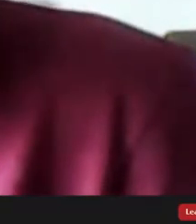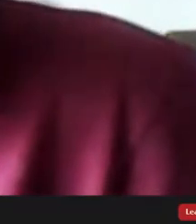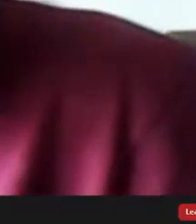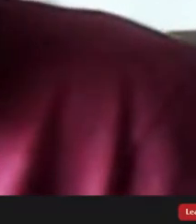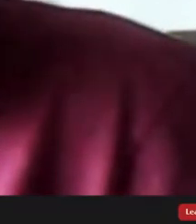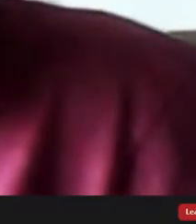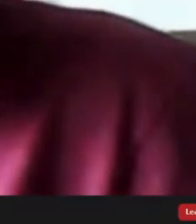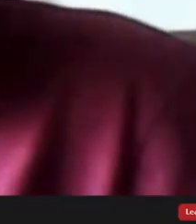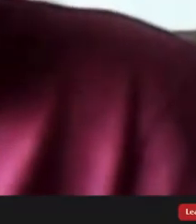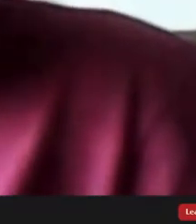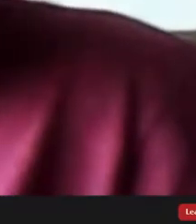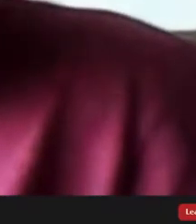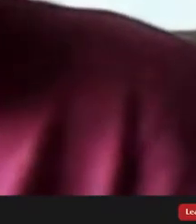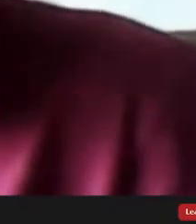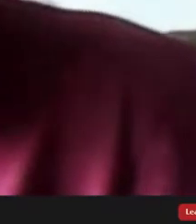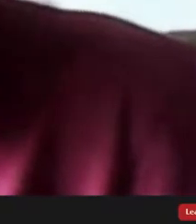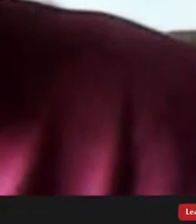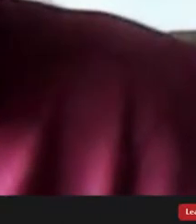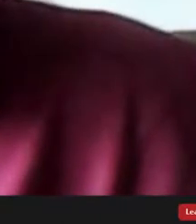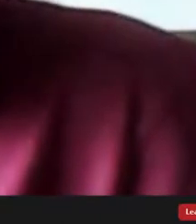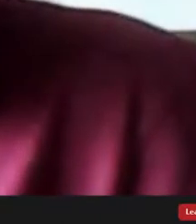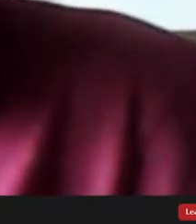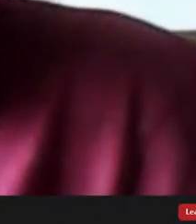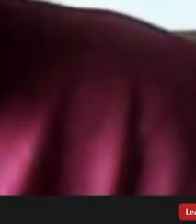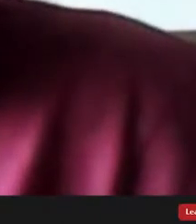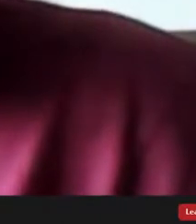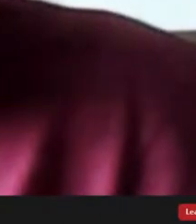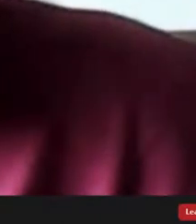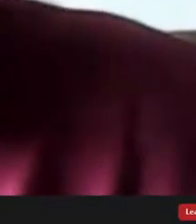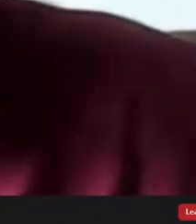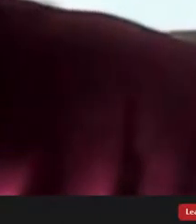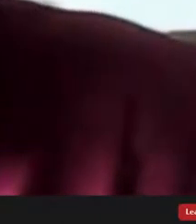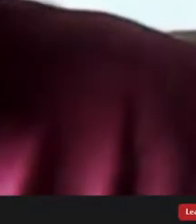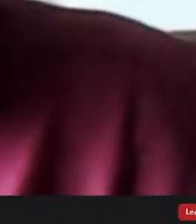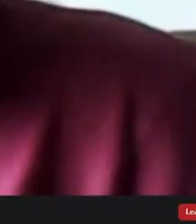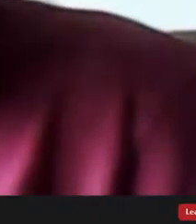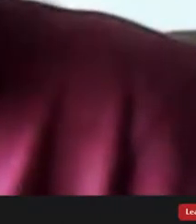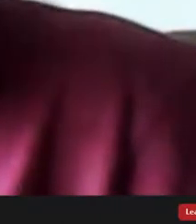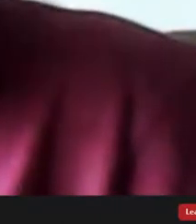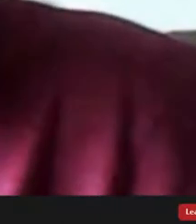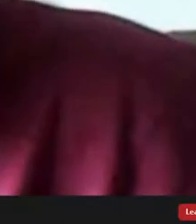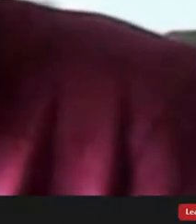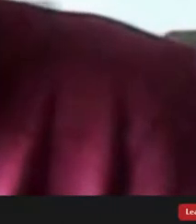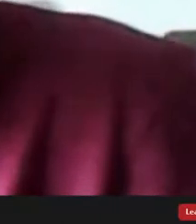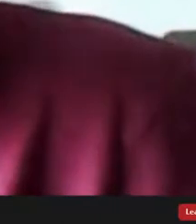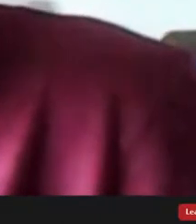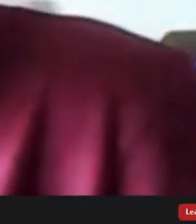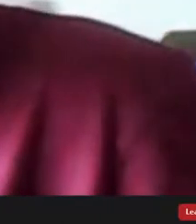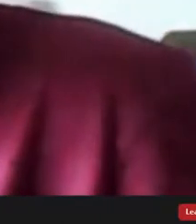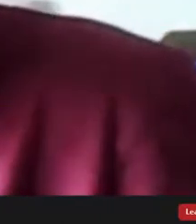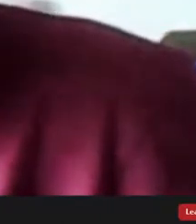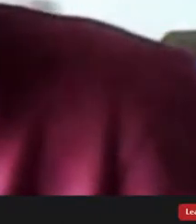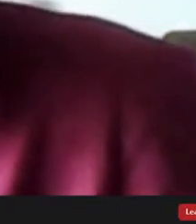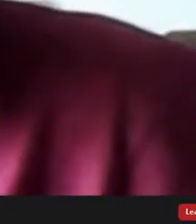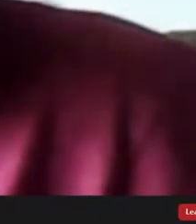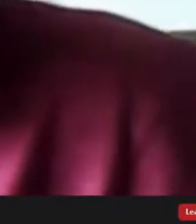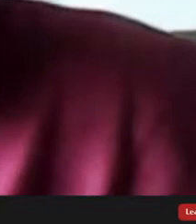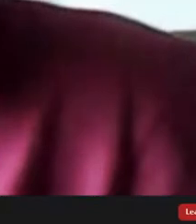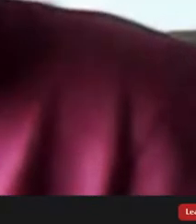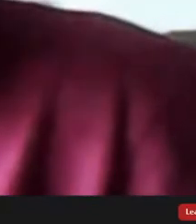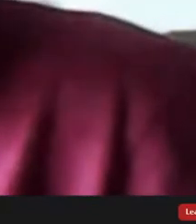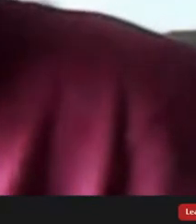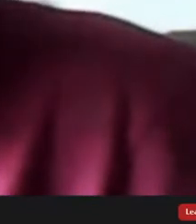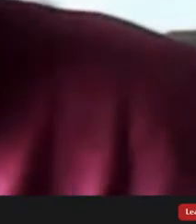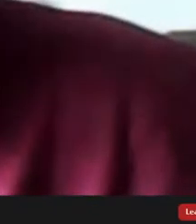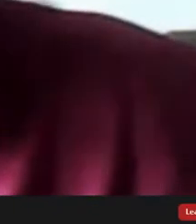E, por fim, a gente teve uma mudança de gestão na Secretaria de Ciência e Tecnologia, mudança de gestão na FATEC, e a gente ficou muito